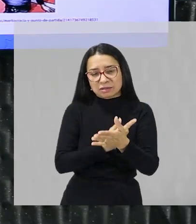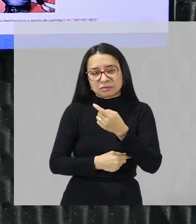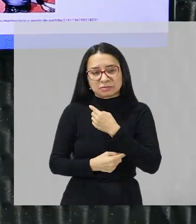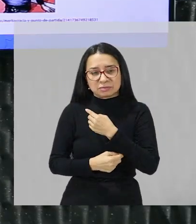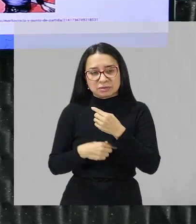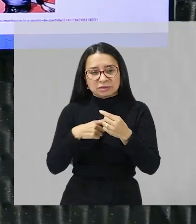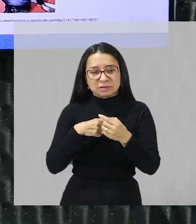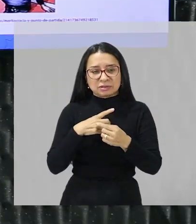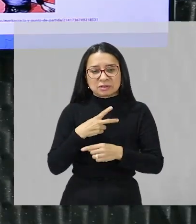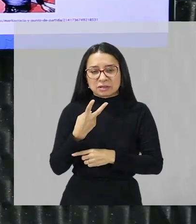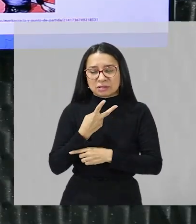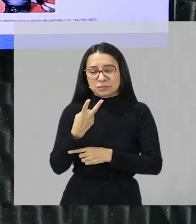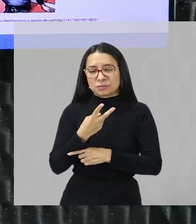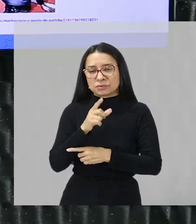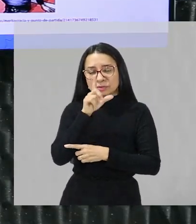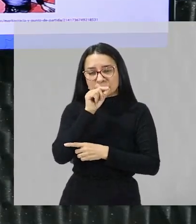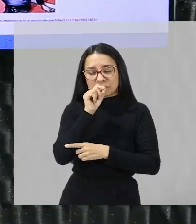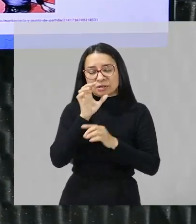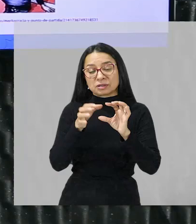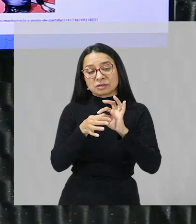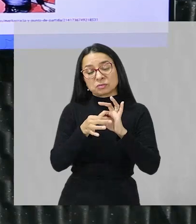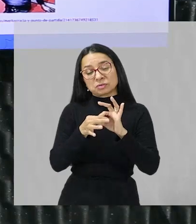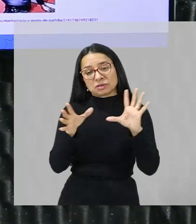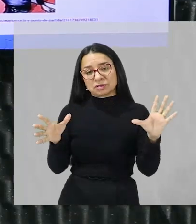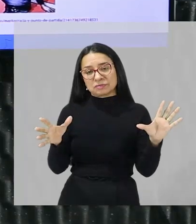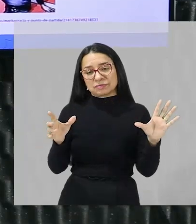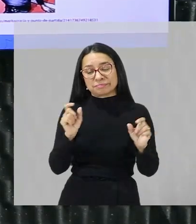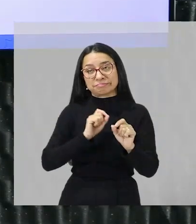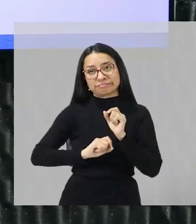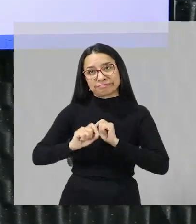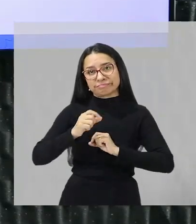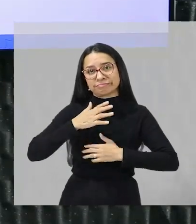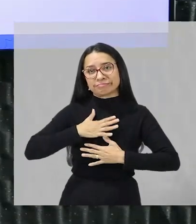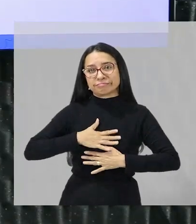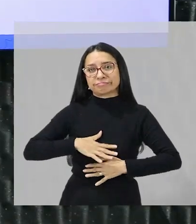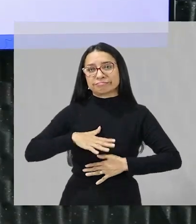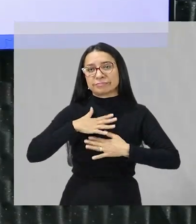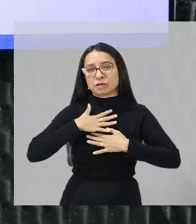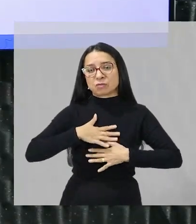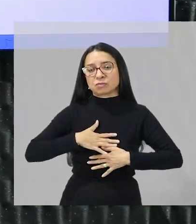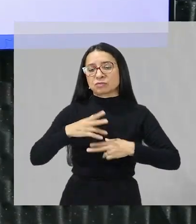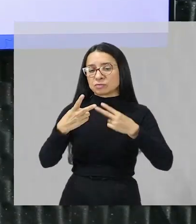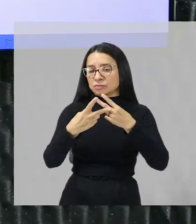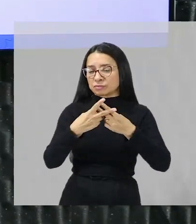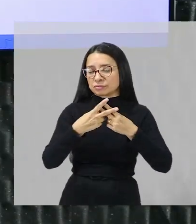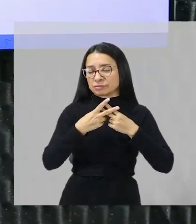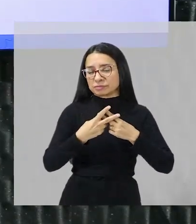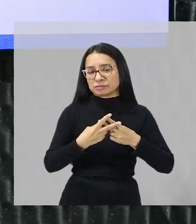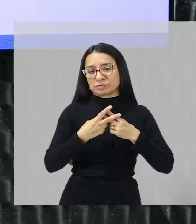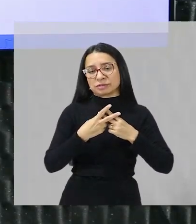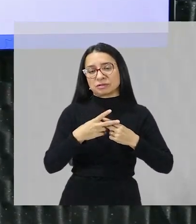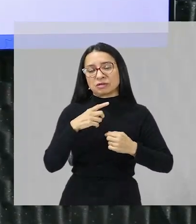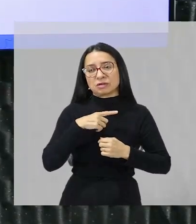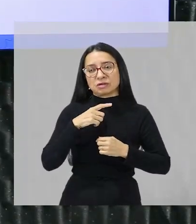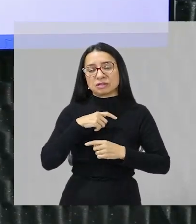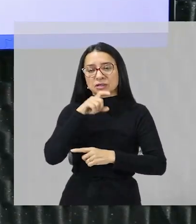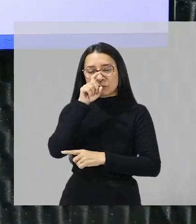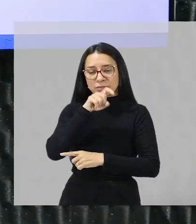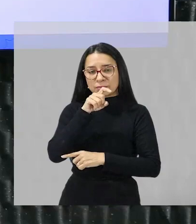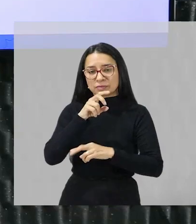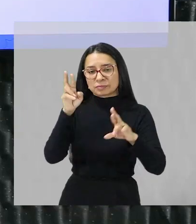tá bem aqui em cima. O que a gente pode tirar daí? O que a gente pode interpretar? Vamos lá. O problema